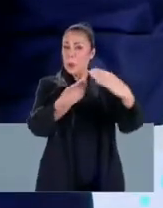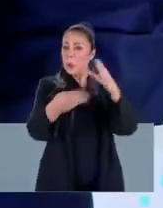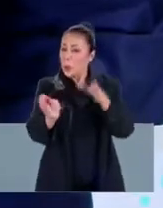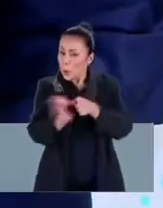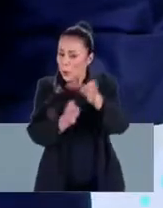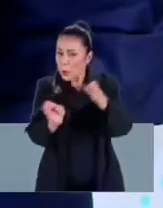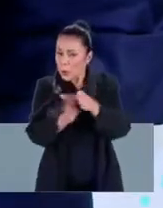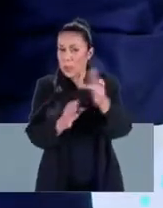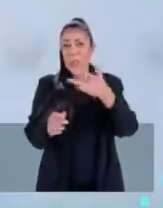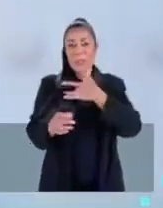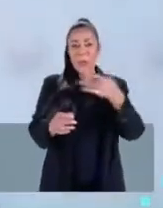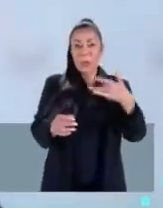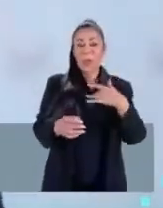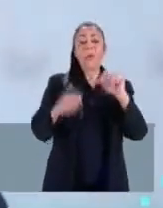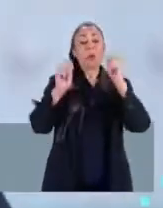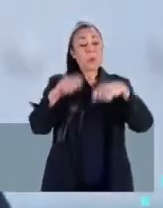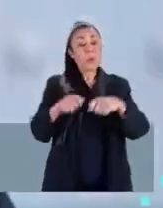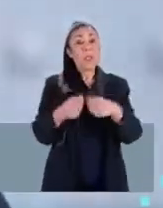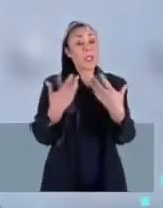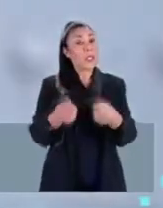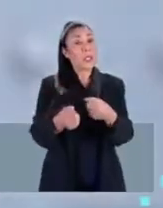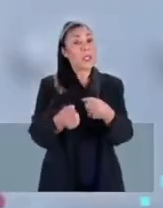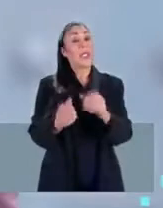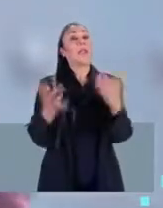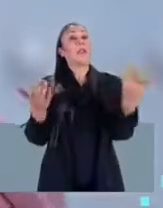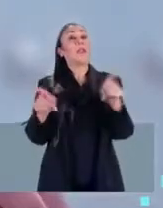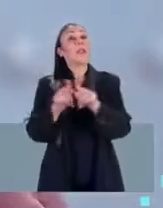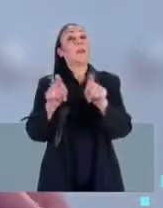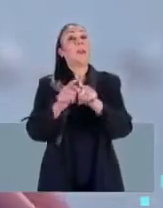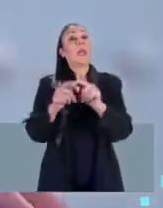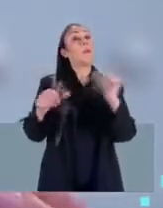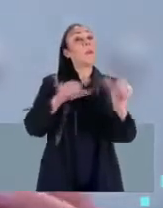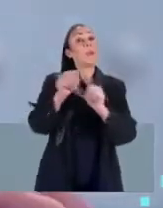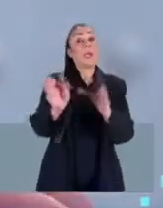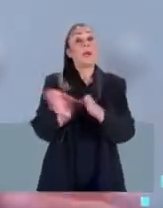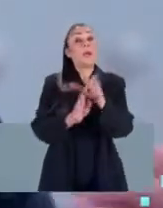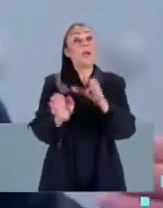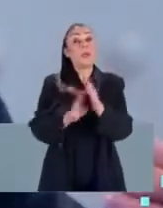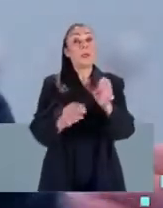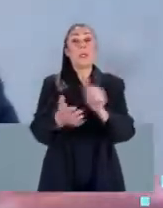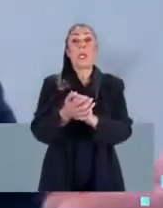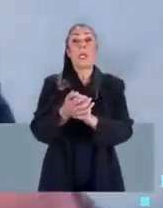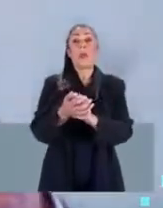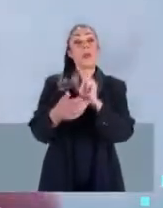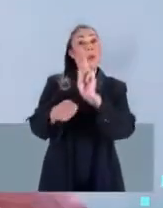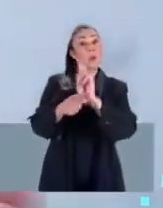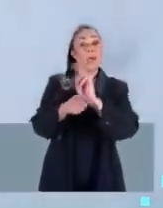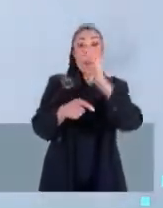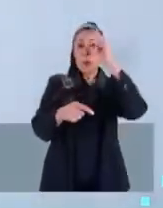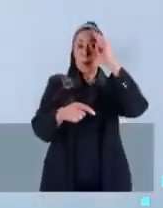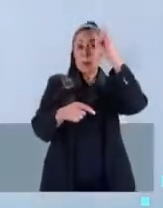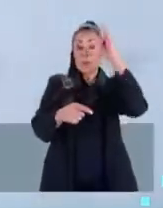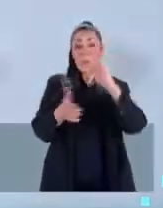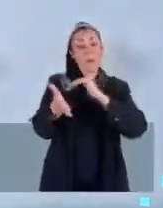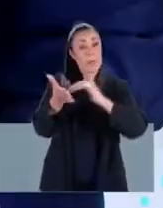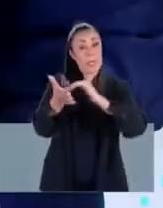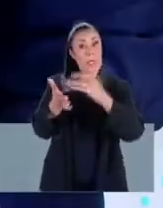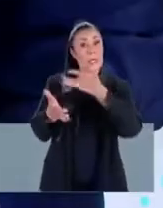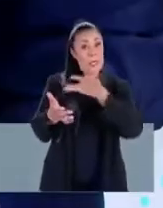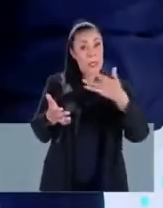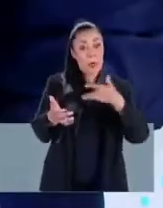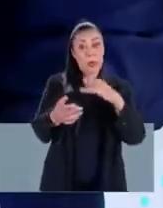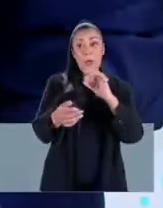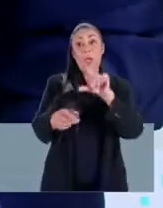a saúde. Ele poderia ter ouvido o Conselho Mundial de Saúde. Ele poderia ter montado um conselho de crise com os principais secretários de saúde